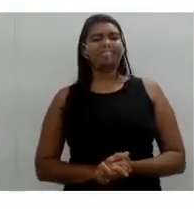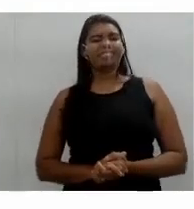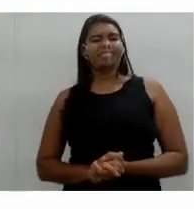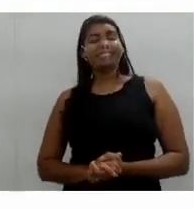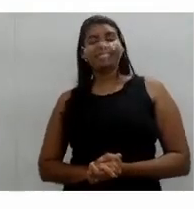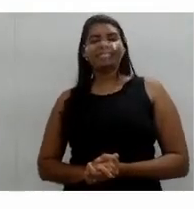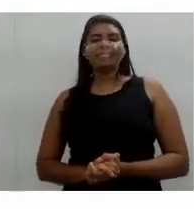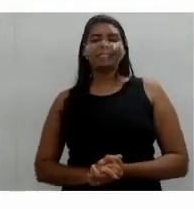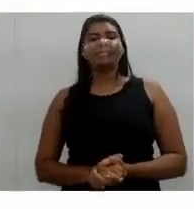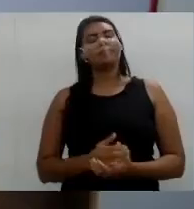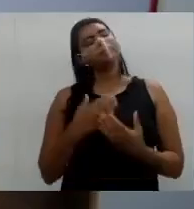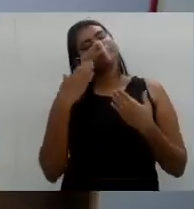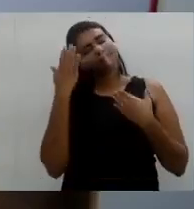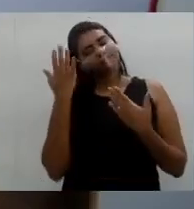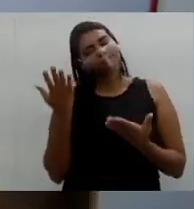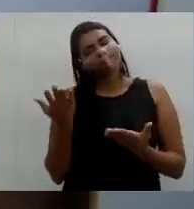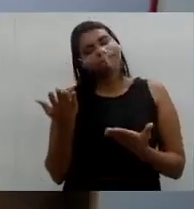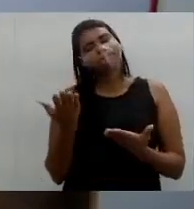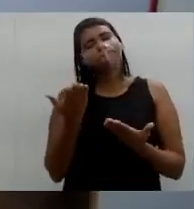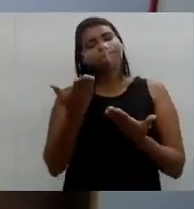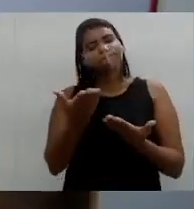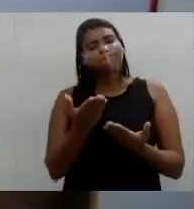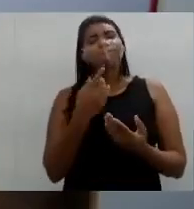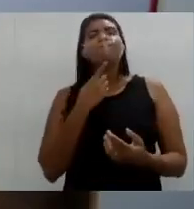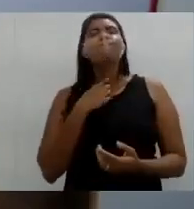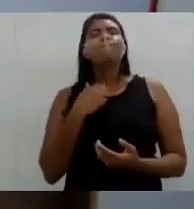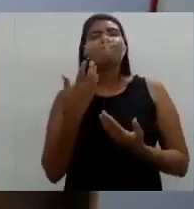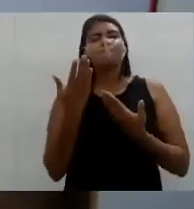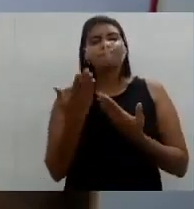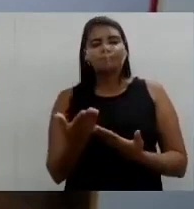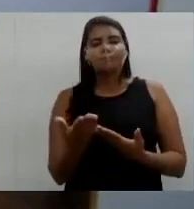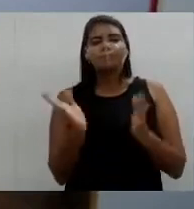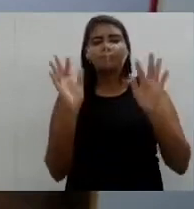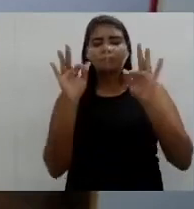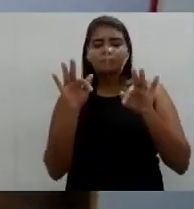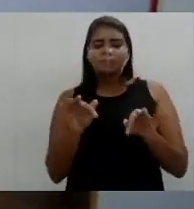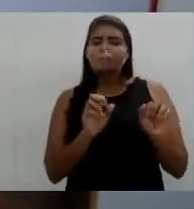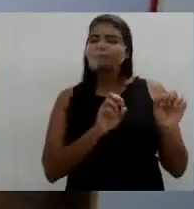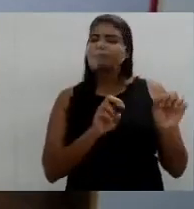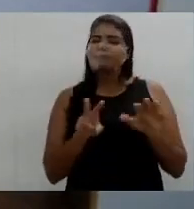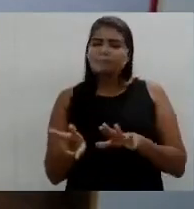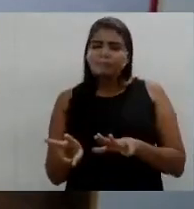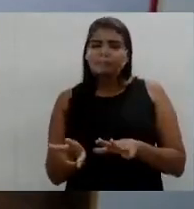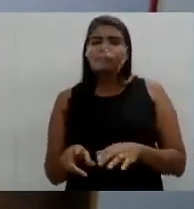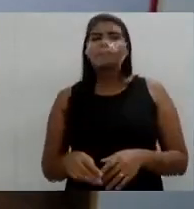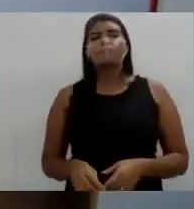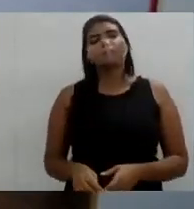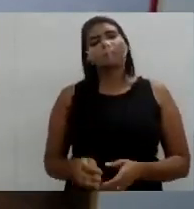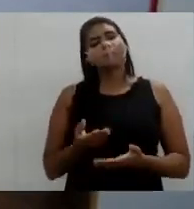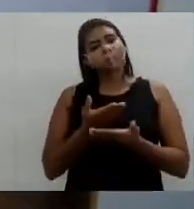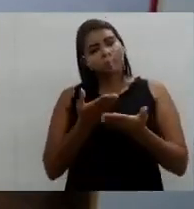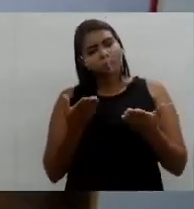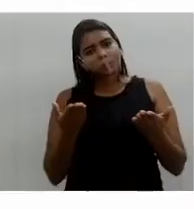quero me despedir, desejar para vocês um bom final de semana. Meus contatos